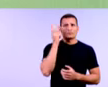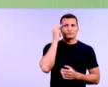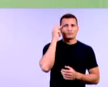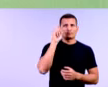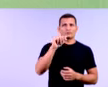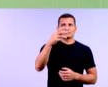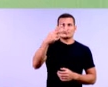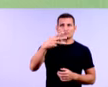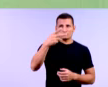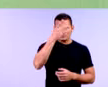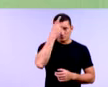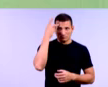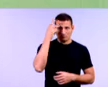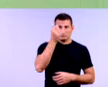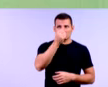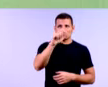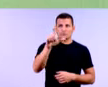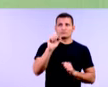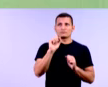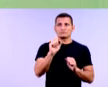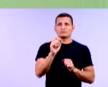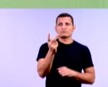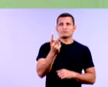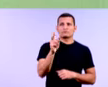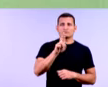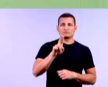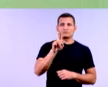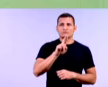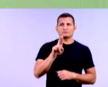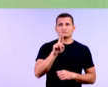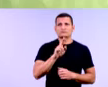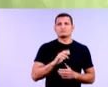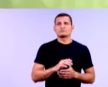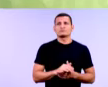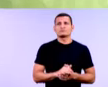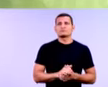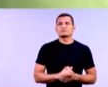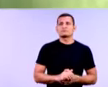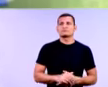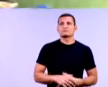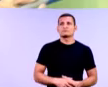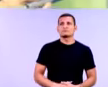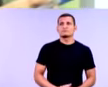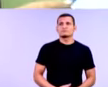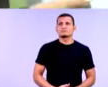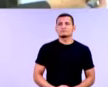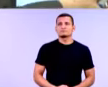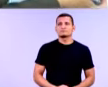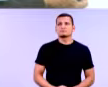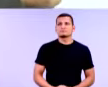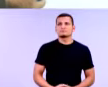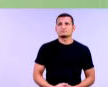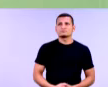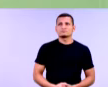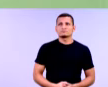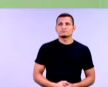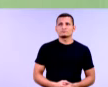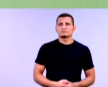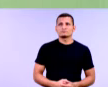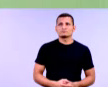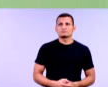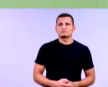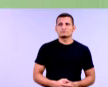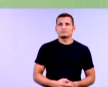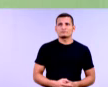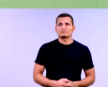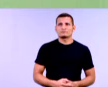você pode empregar as duas que não tem erro. Esse é o único que a gente não erra, porque pode ser qualquer um dos dois. É verdade. Certo. Certo. Agora